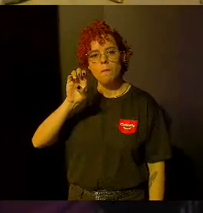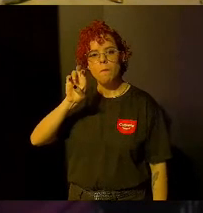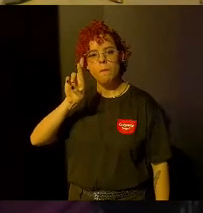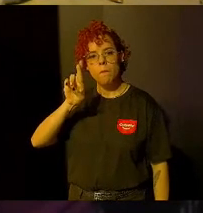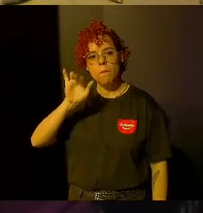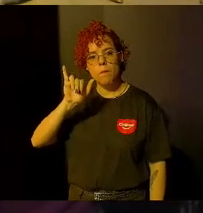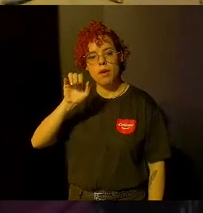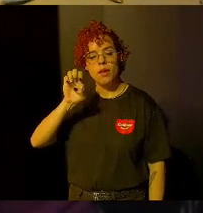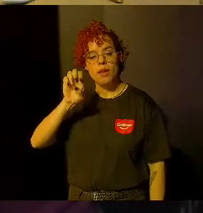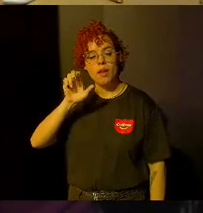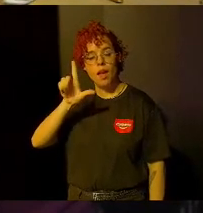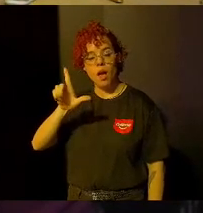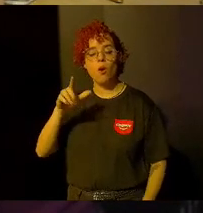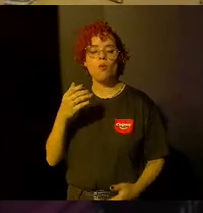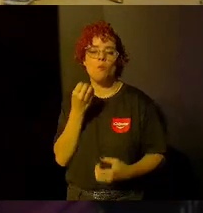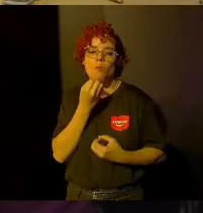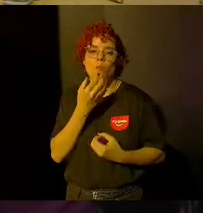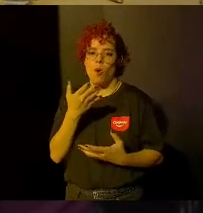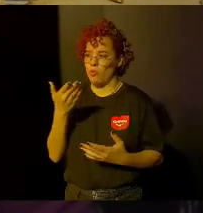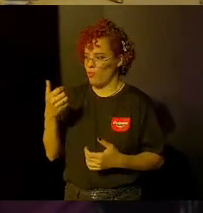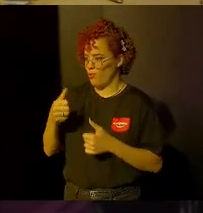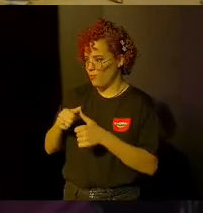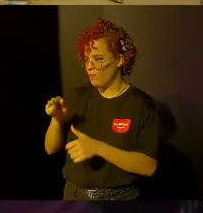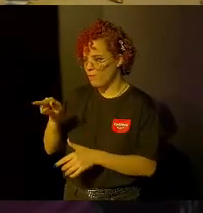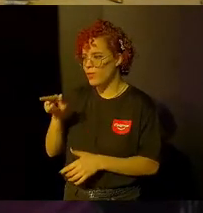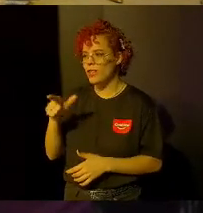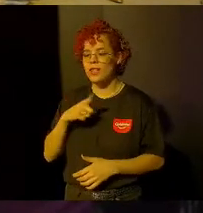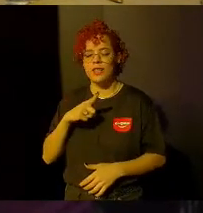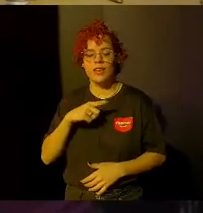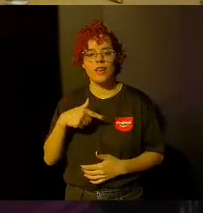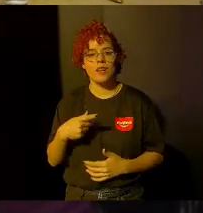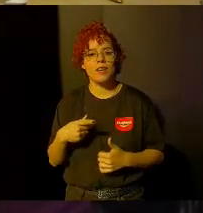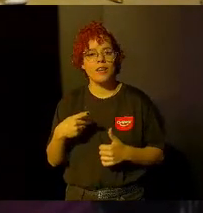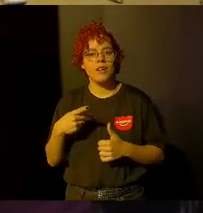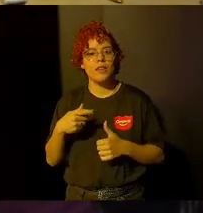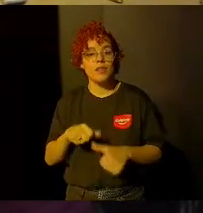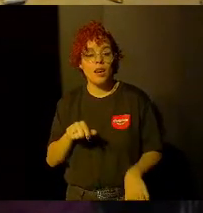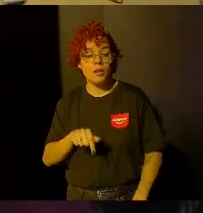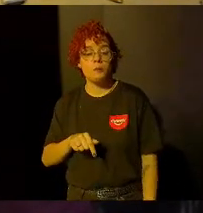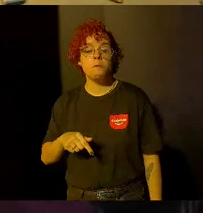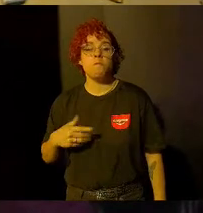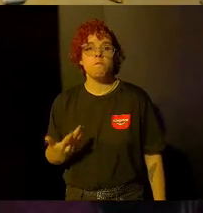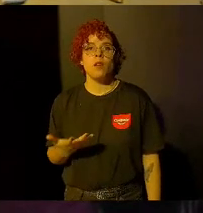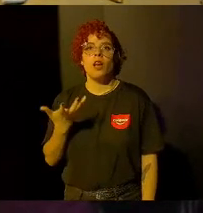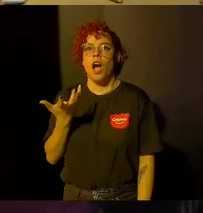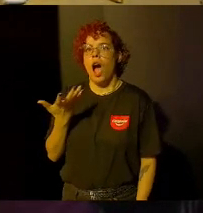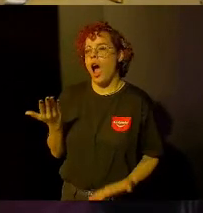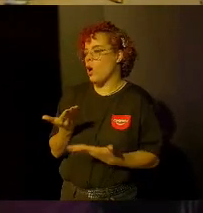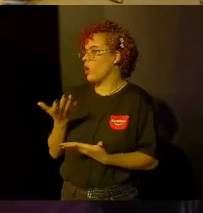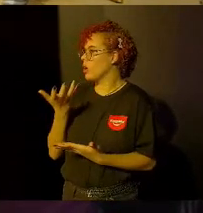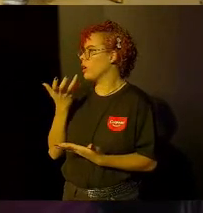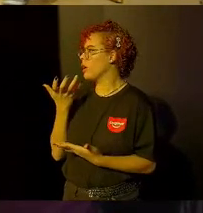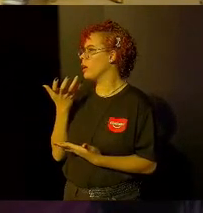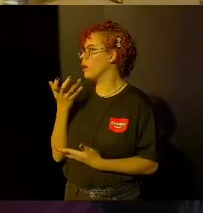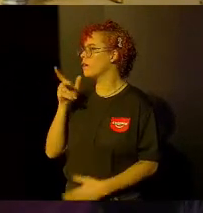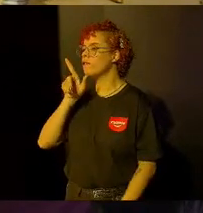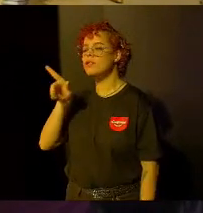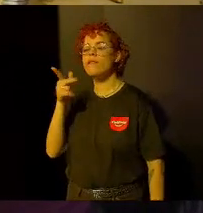então Felipe eu queria saber o Felipe queria que você falasse um pouquinho desse desse